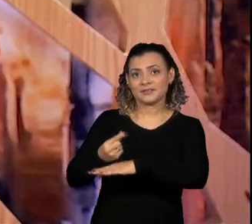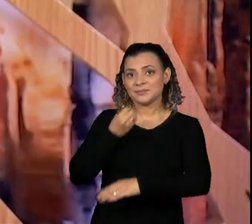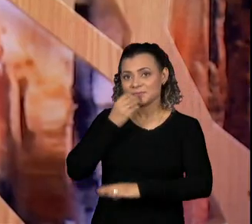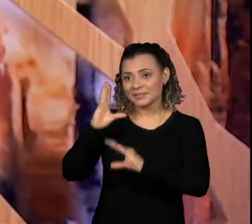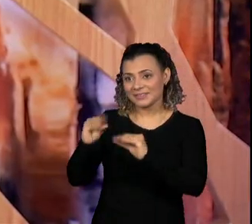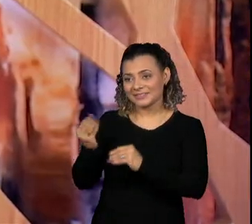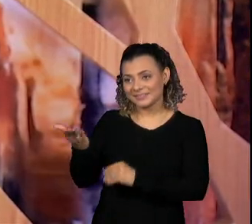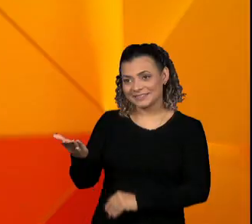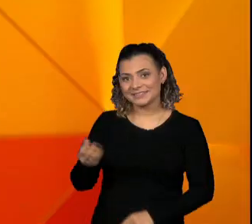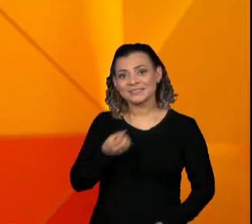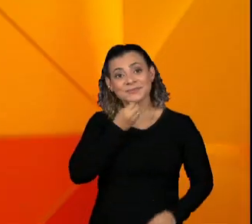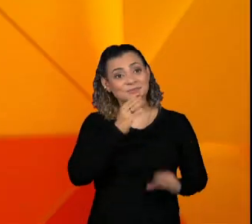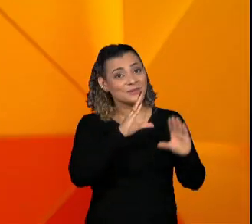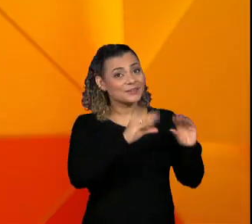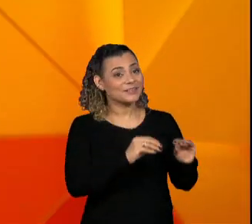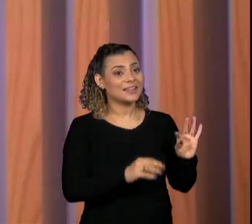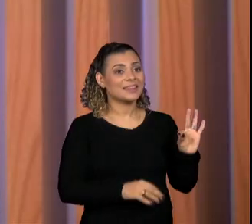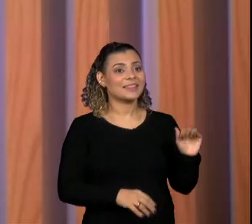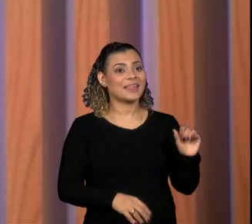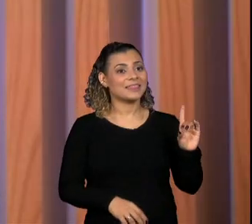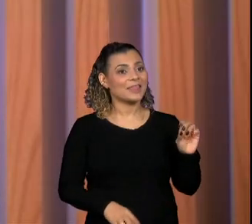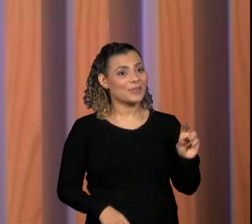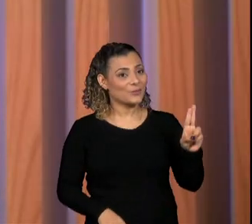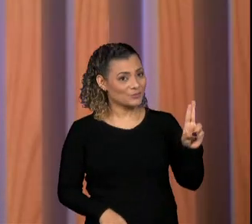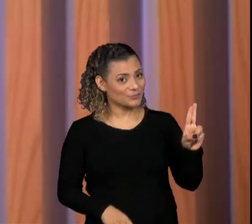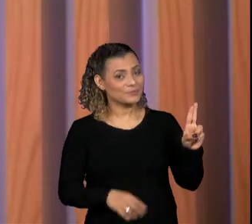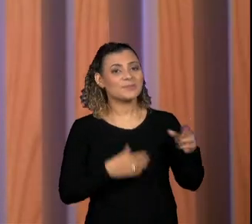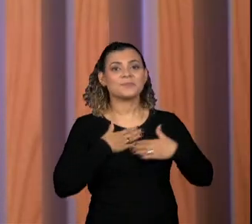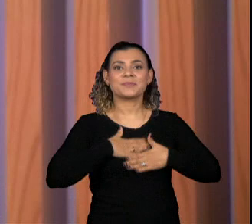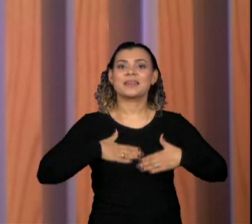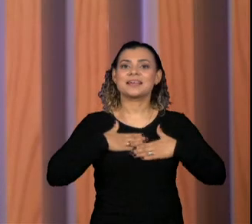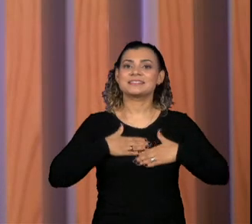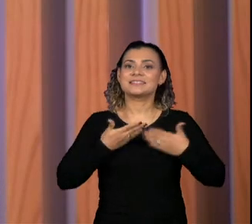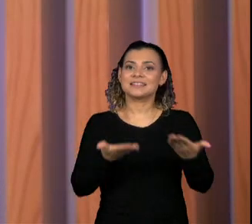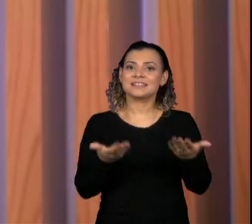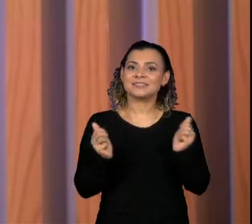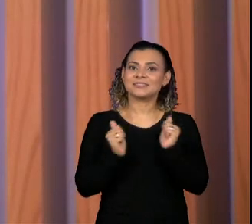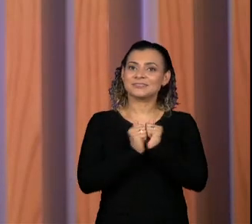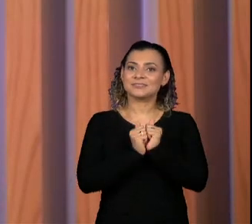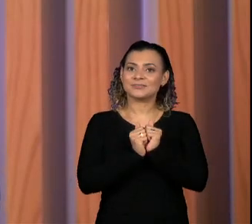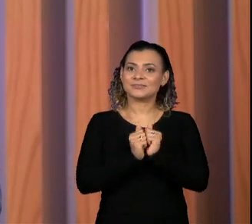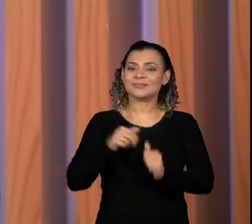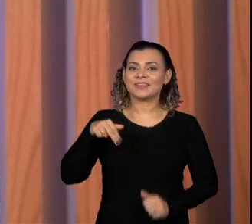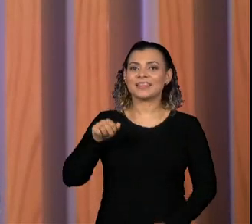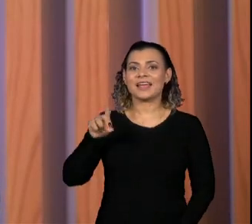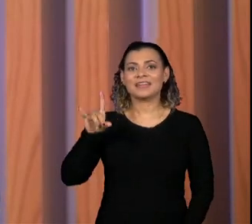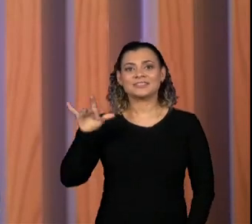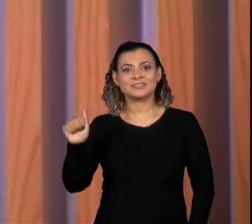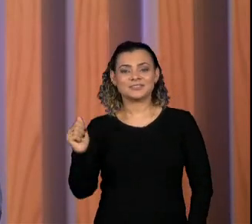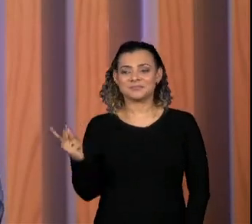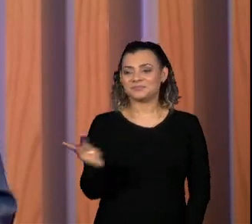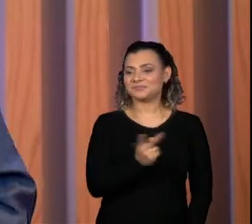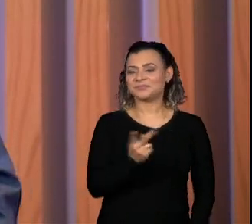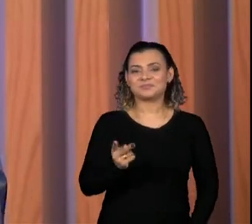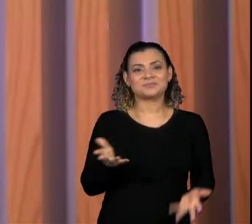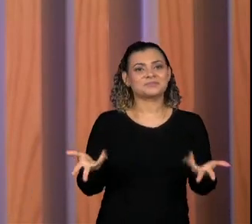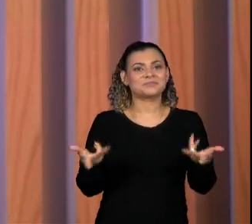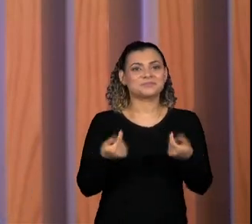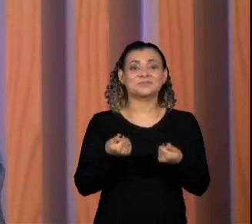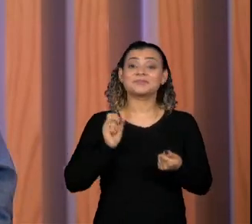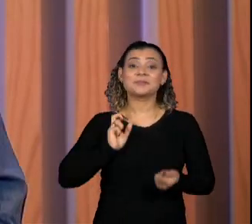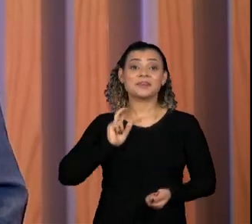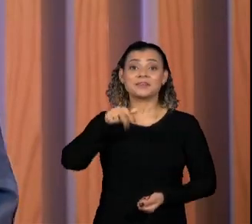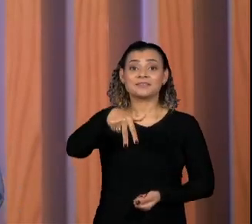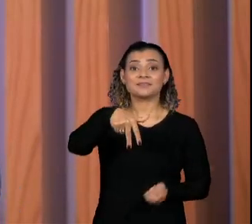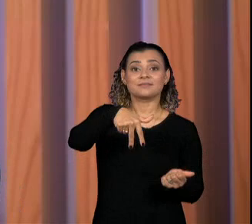Boa noite. Boa noite, Tadeu. Boa noite, Cris. Prazer estar aqui com você, junto com Nádia, aqui no Estação Livre, e